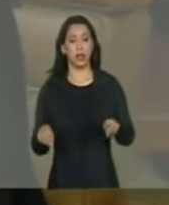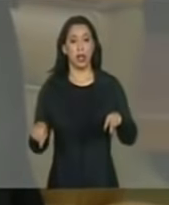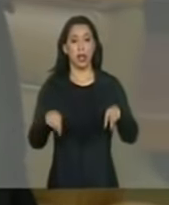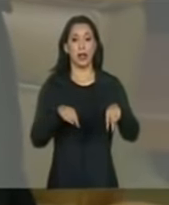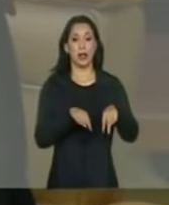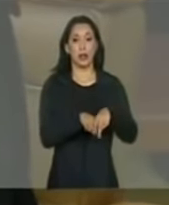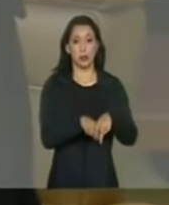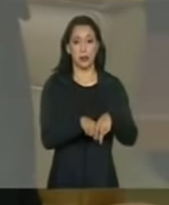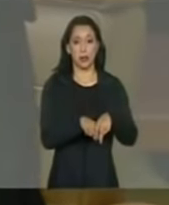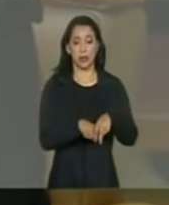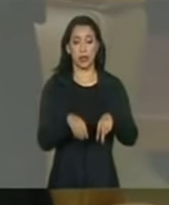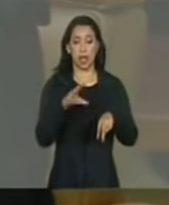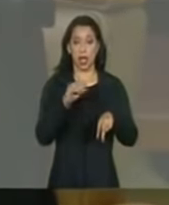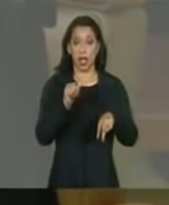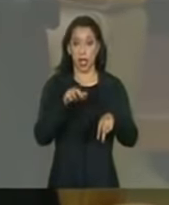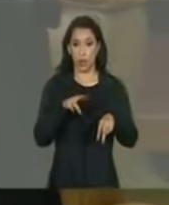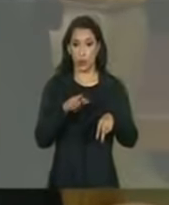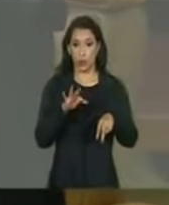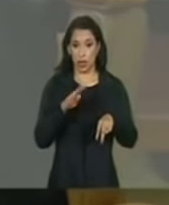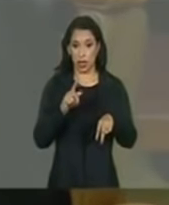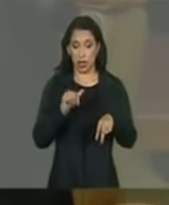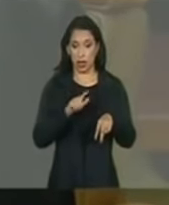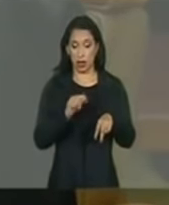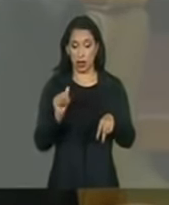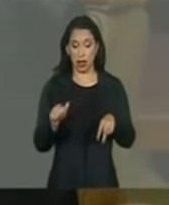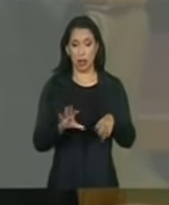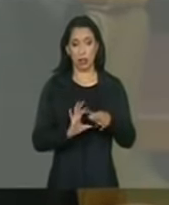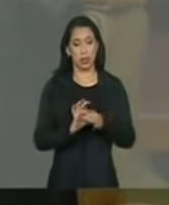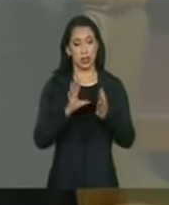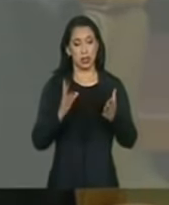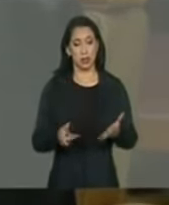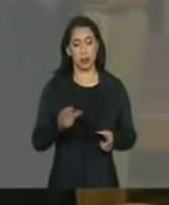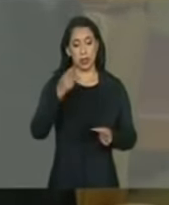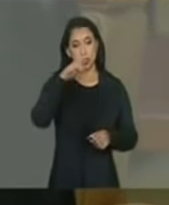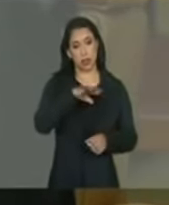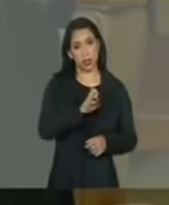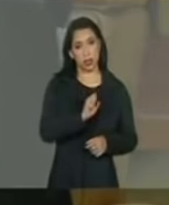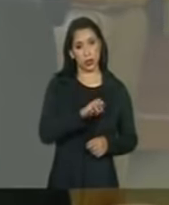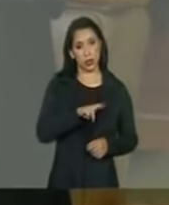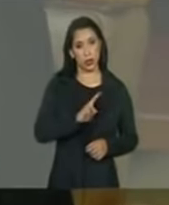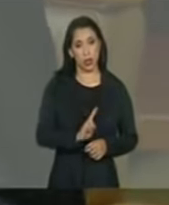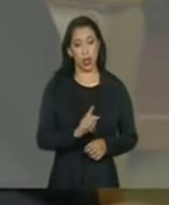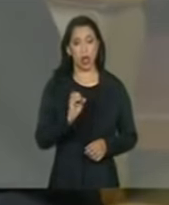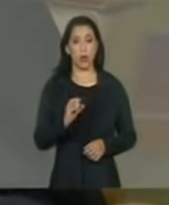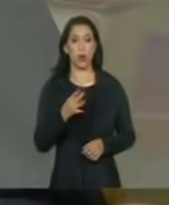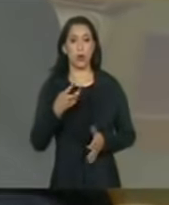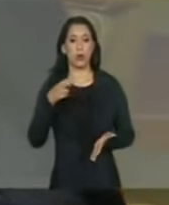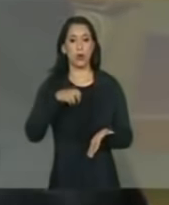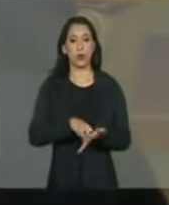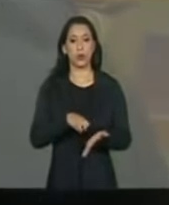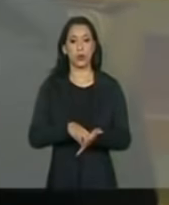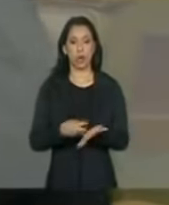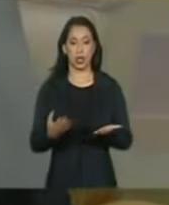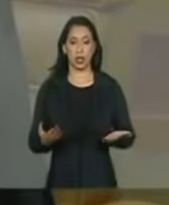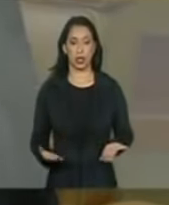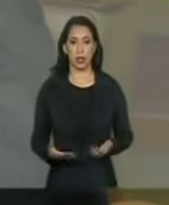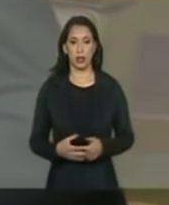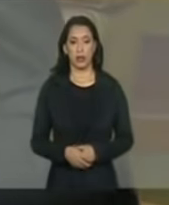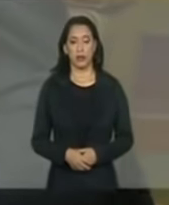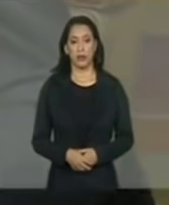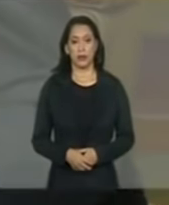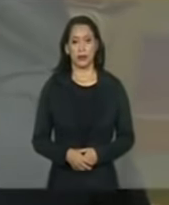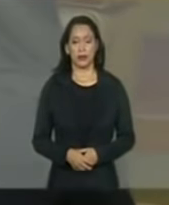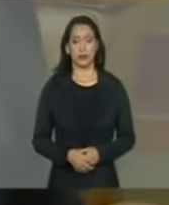privação cautelar da liberdade de locomoção física do réu ou do condenado o bordão isso